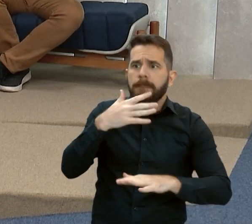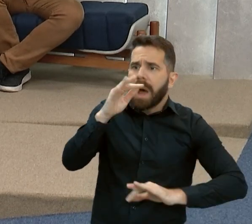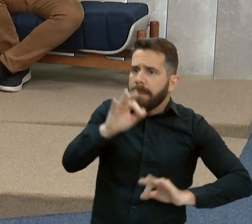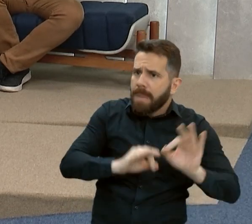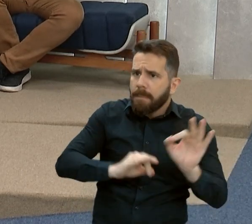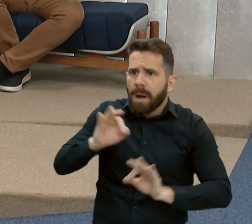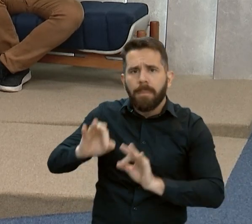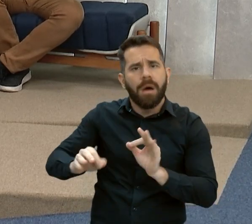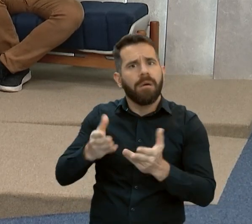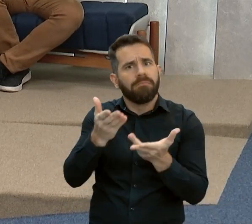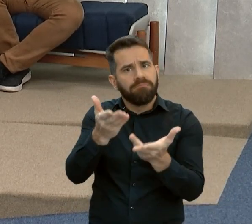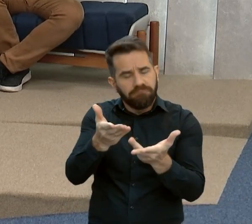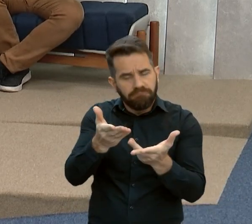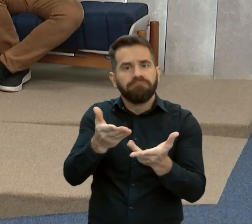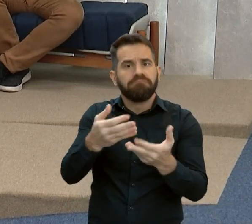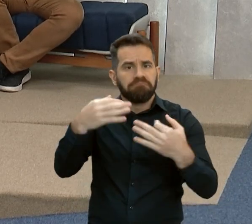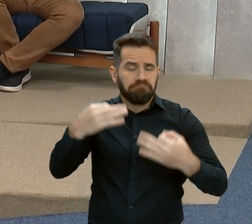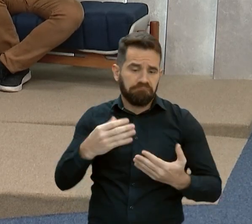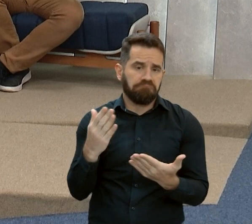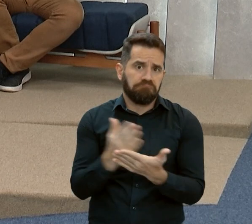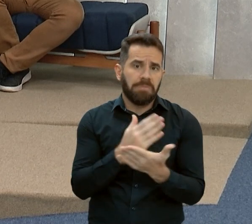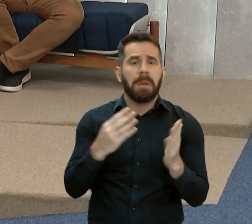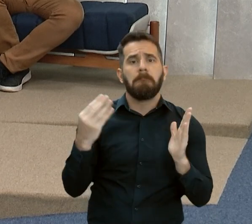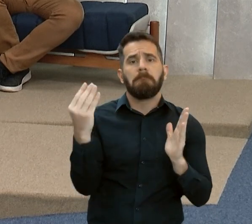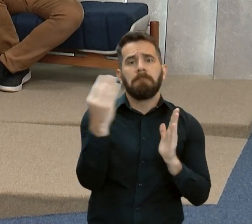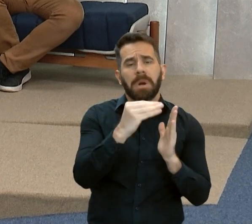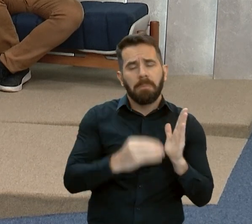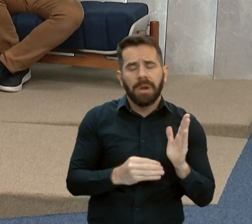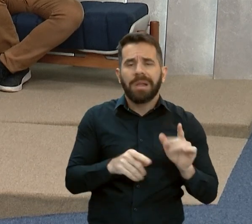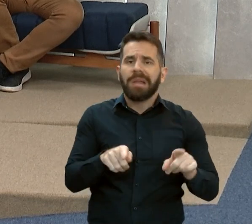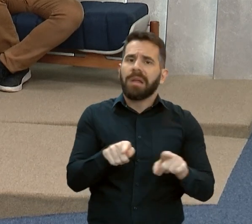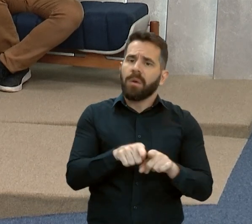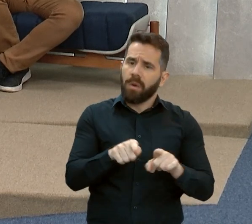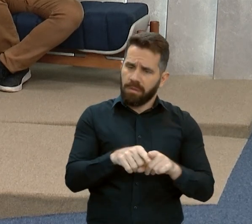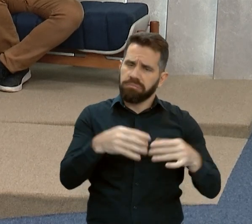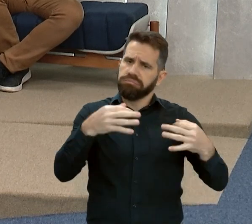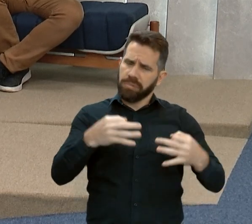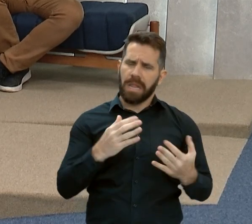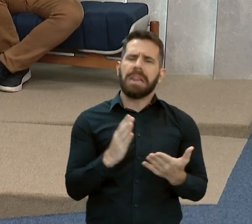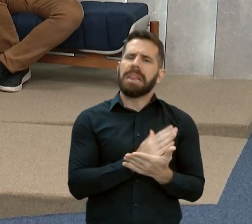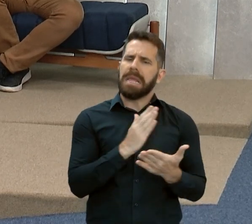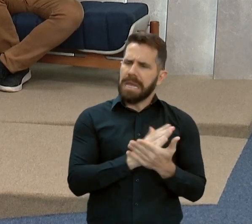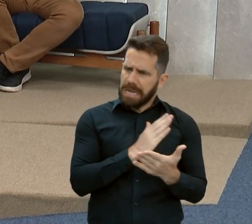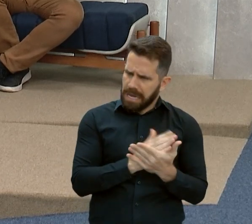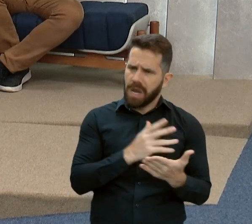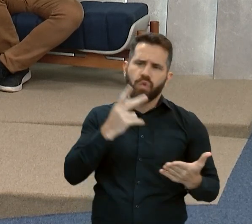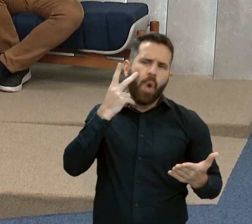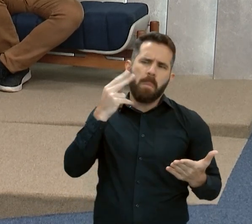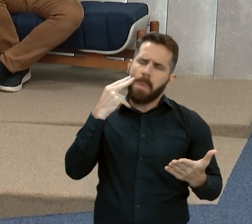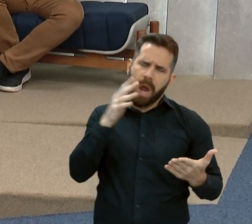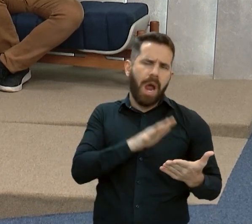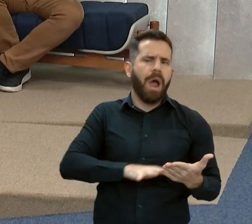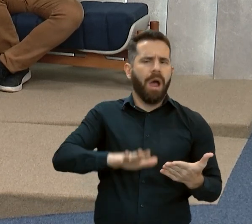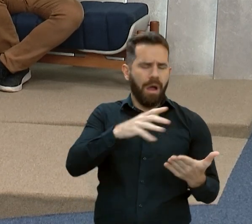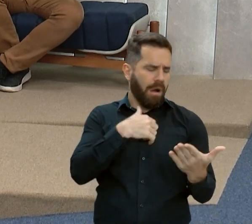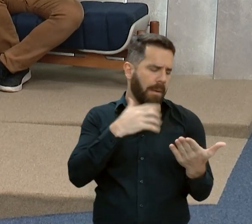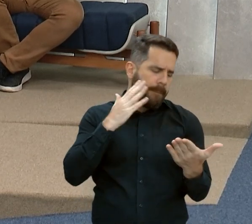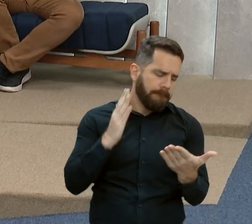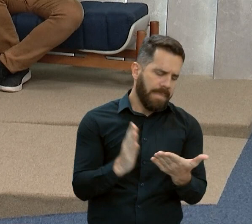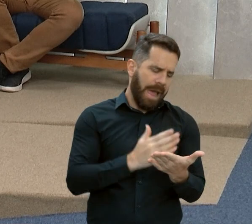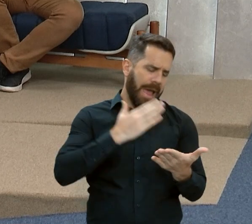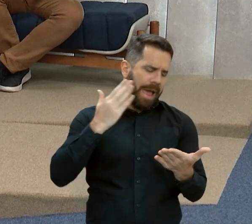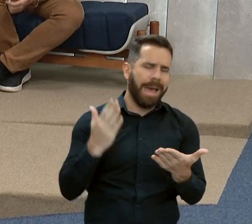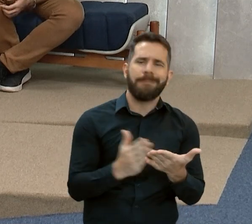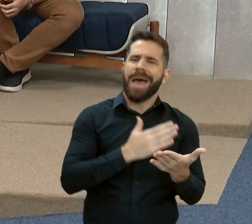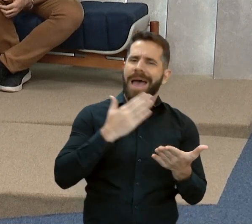elaborou, e tem essa coisa de manter a estrutura do livro, do sensorial, de passar a página